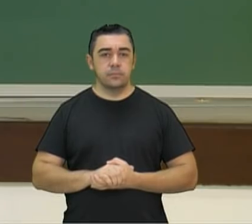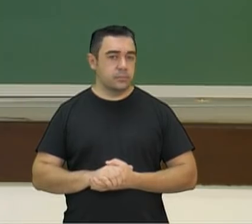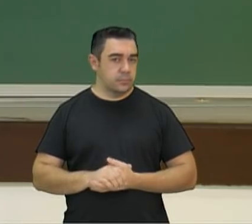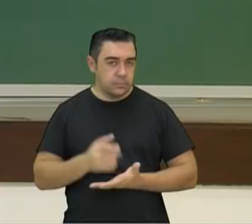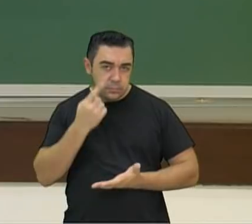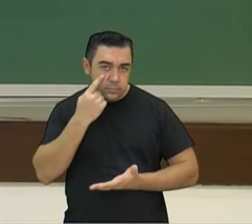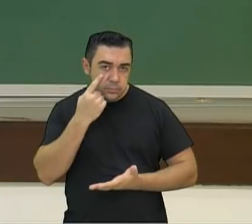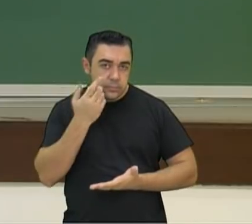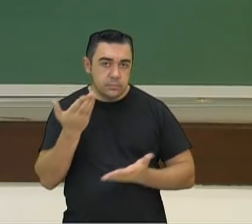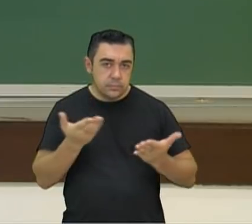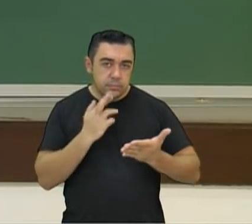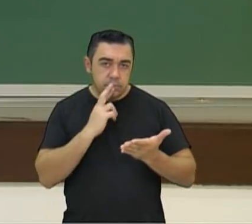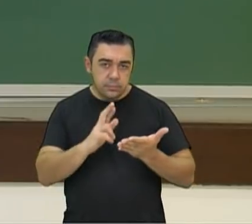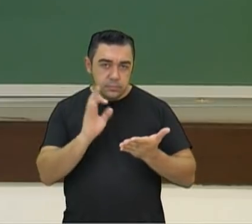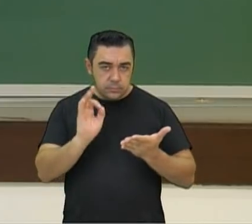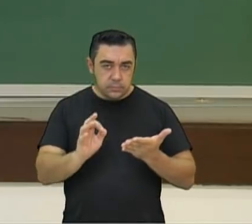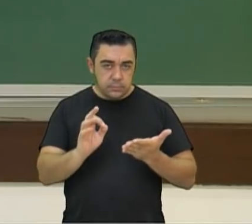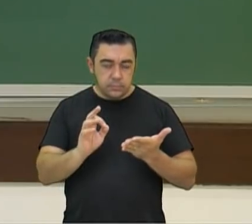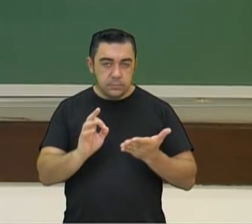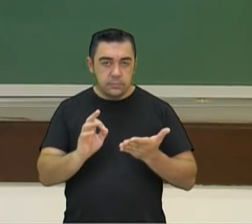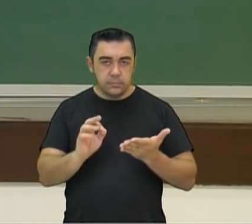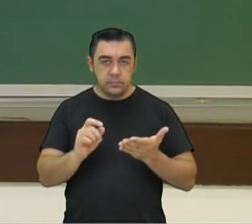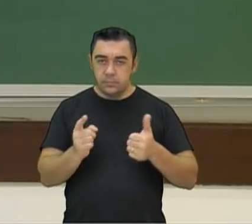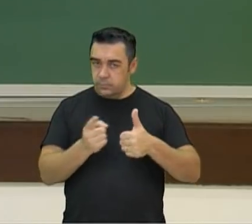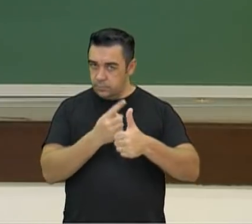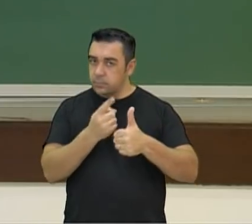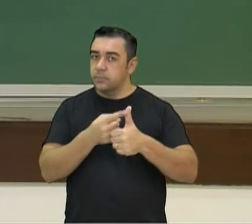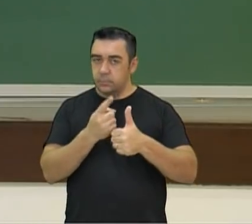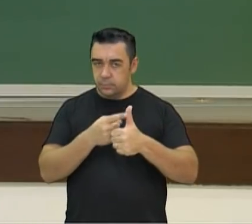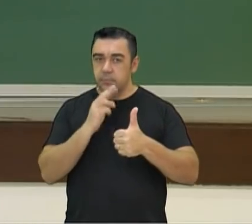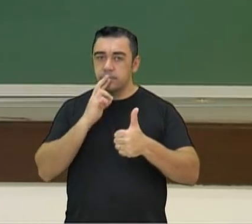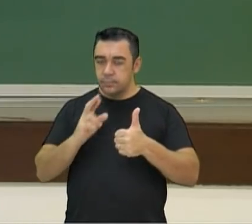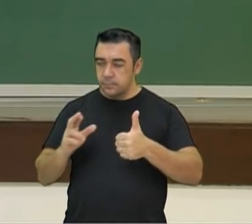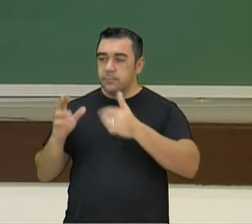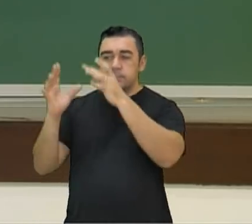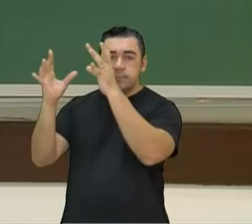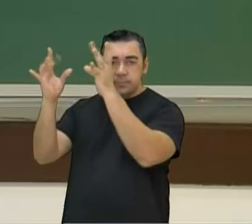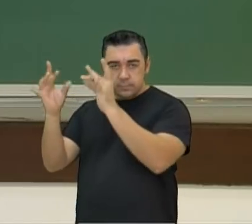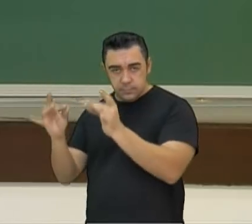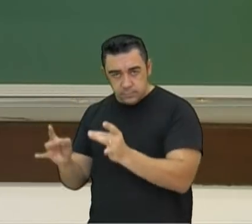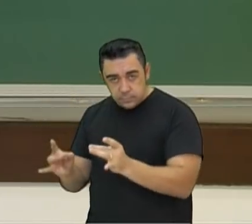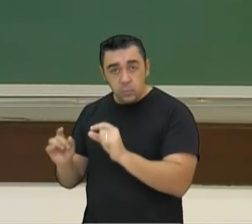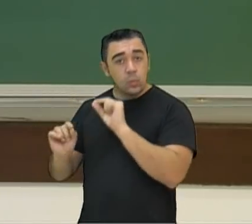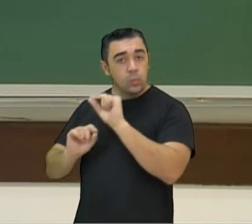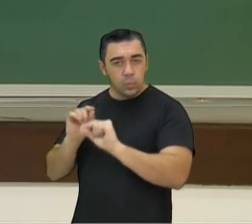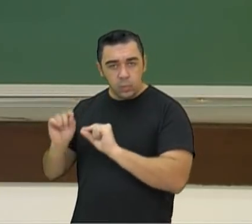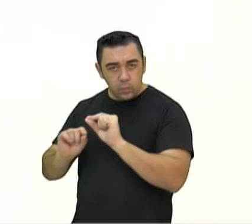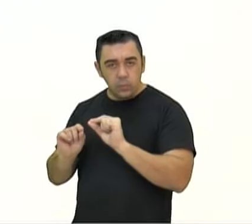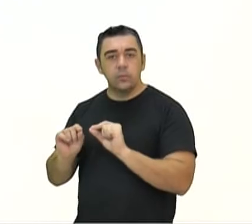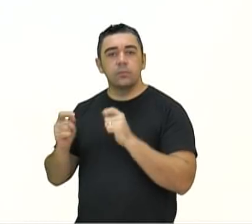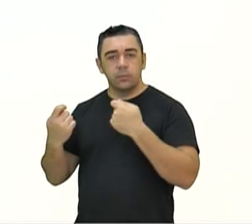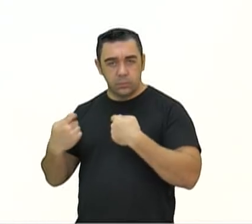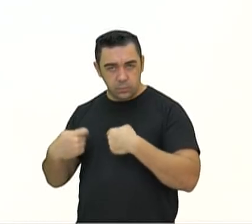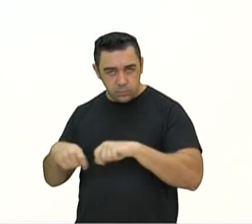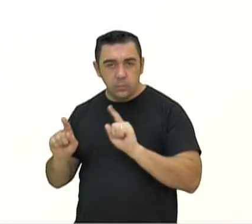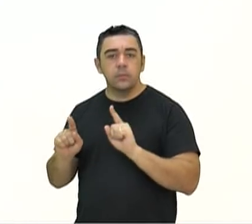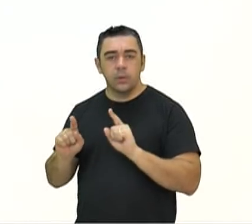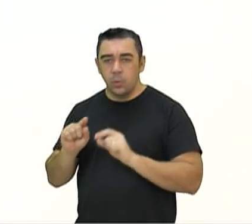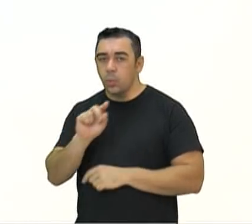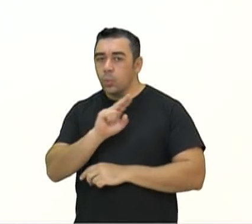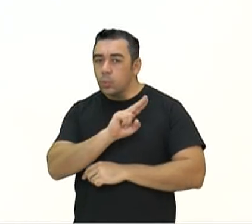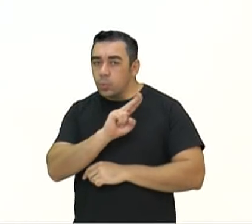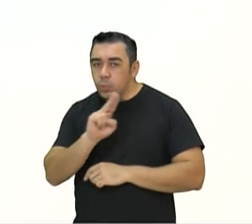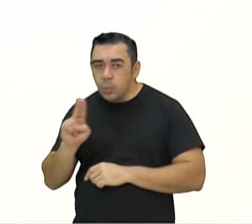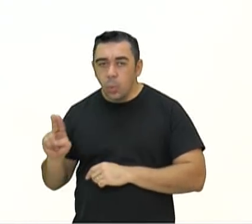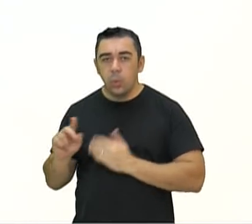Vamos lá, galera, ver então, acertou quem marcou a primeira proposta como alternativa correta, né? Então, na resenha descritiva, deve constar